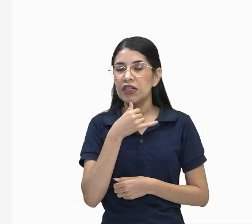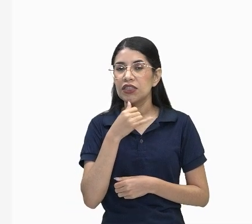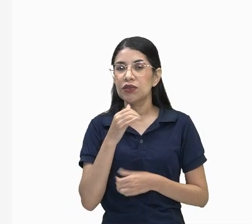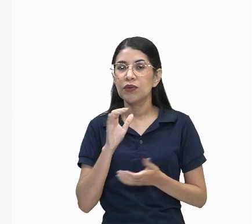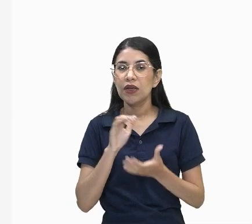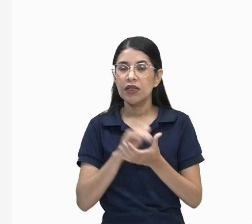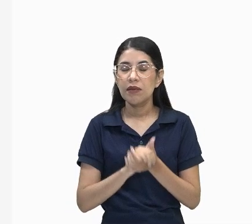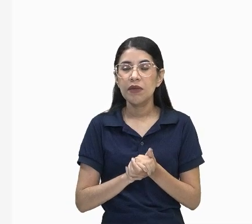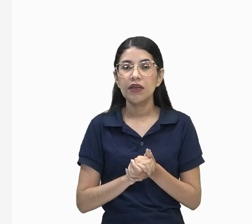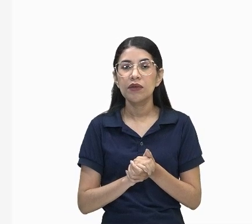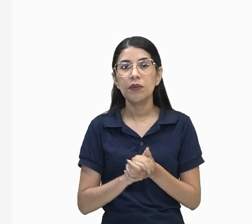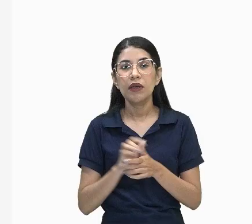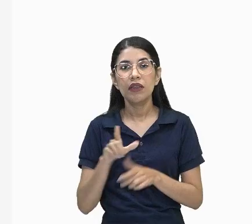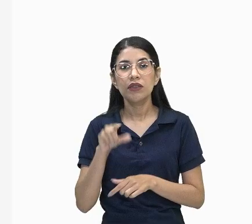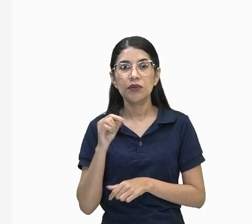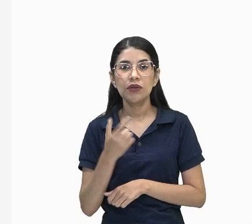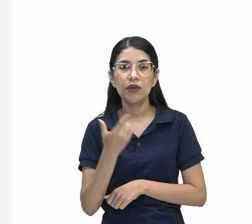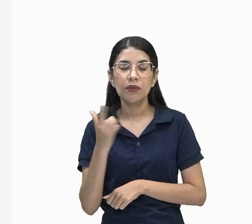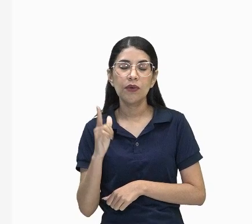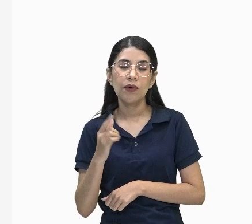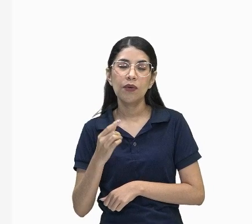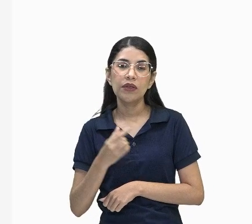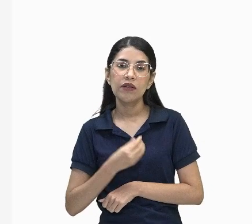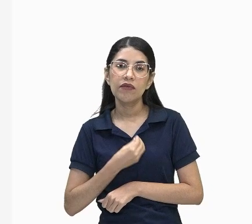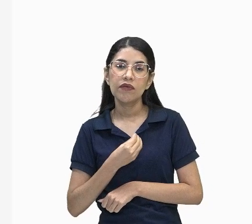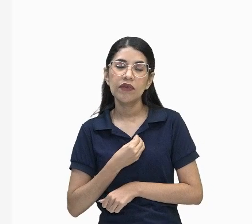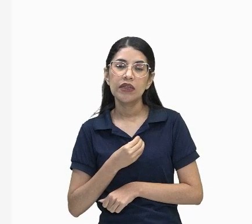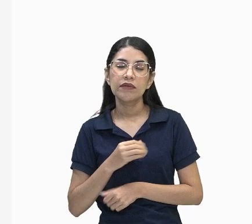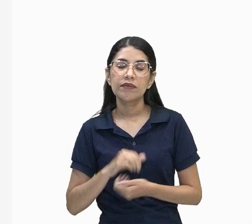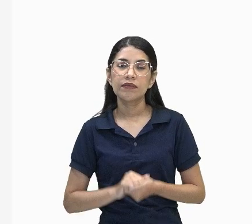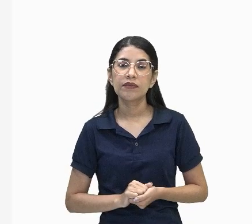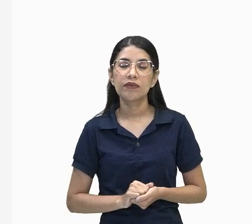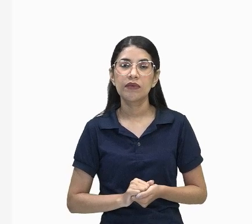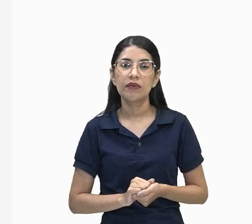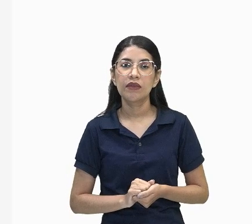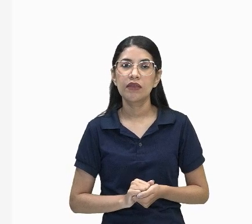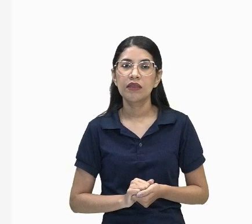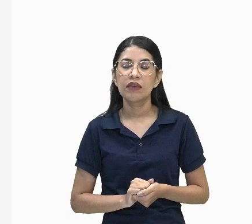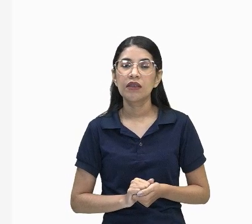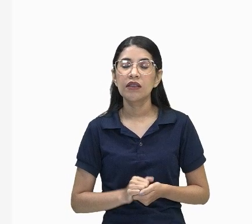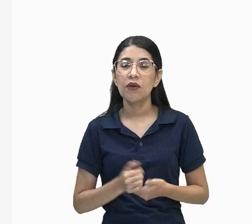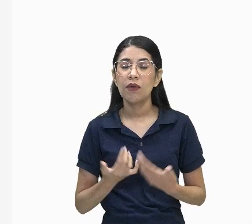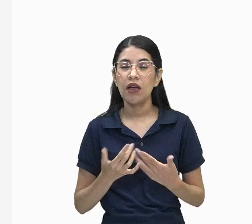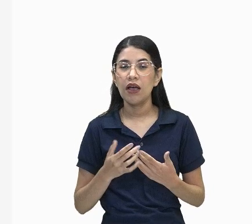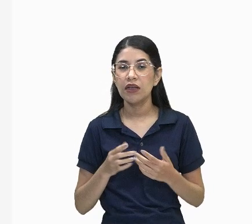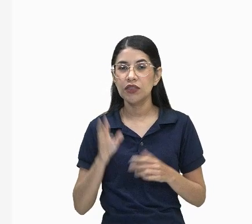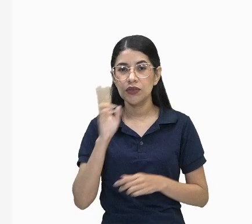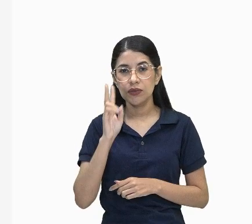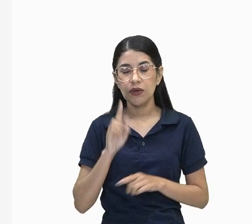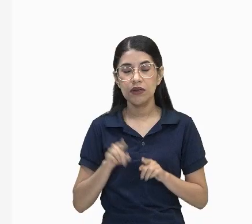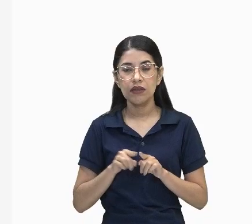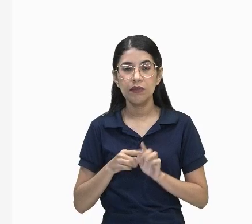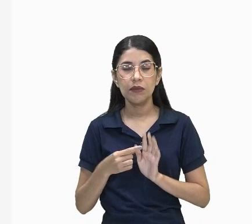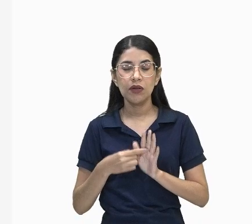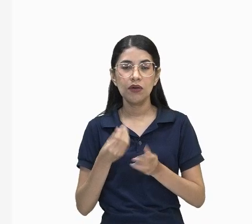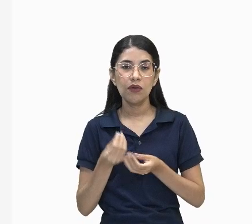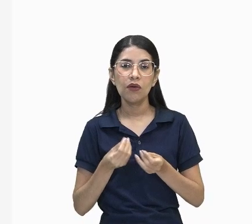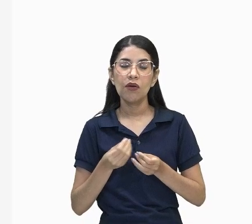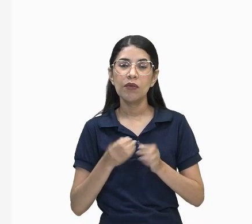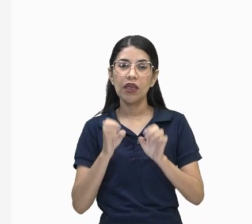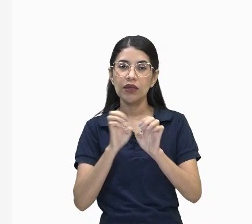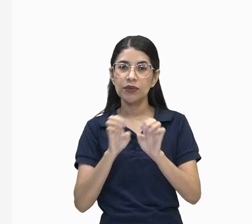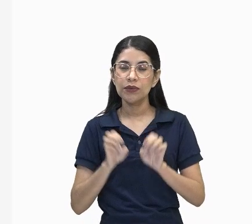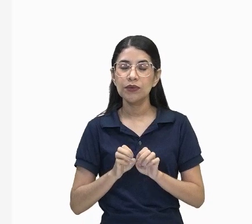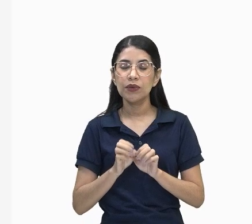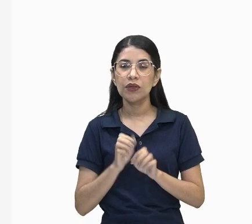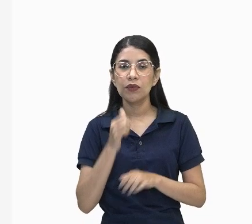escolha, né, por outra pessoa. Então, a tragédia do conto mostra como as estruturas patriarcais, marcadas